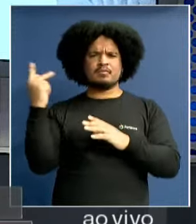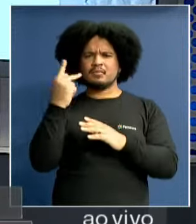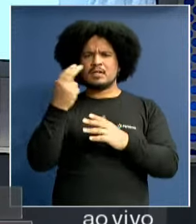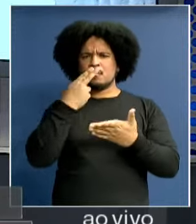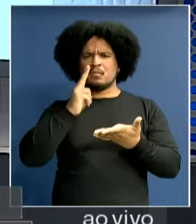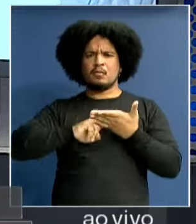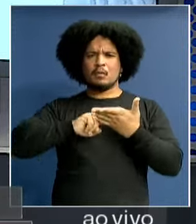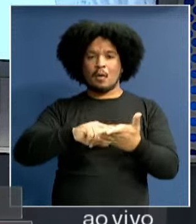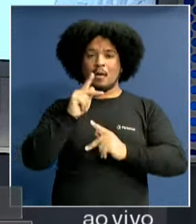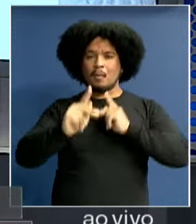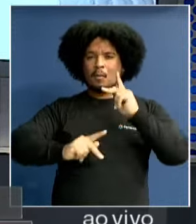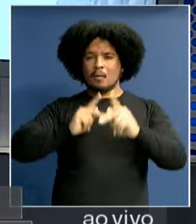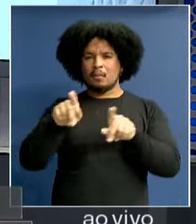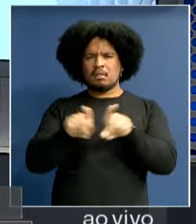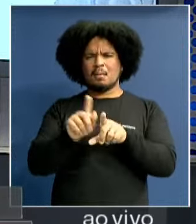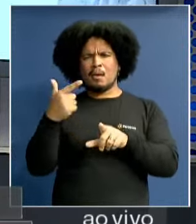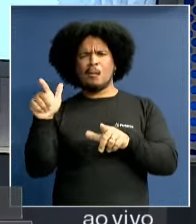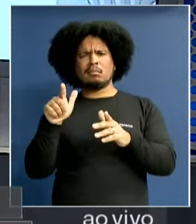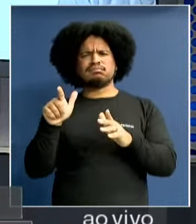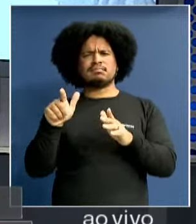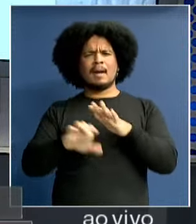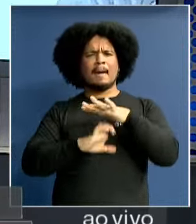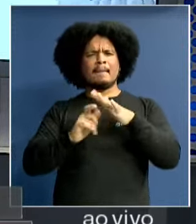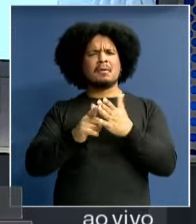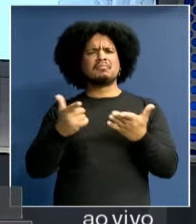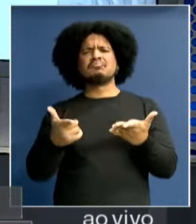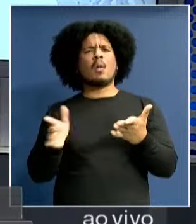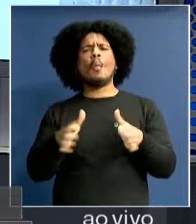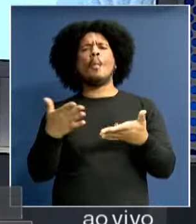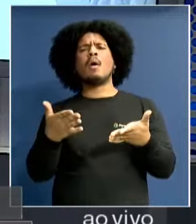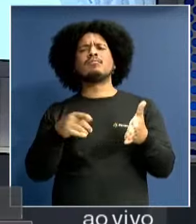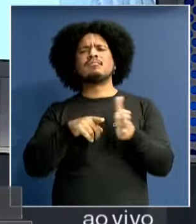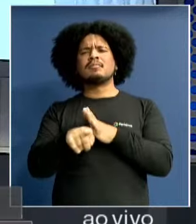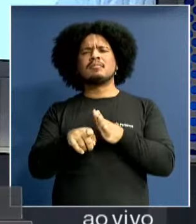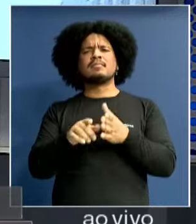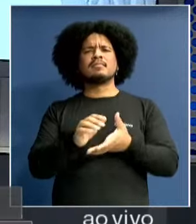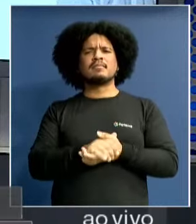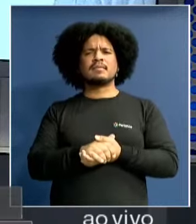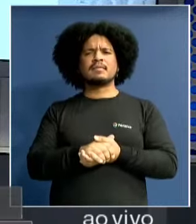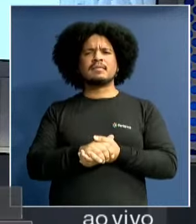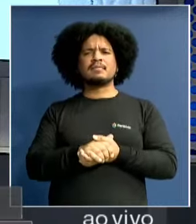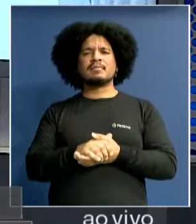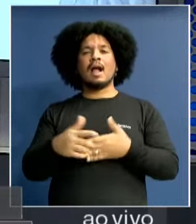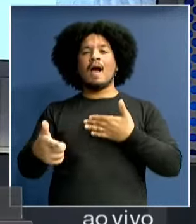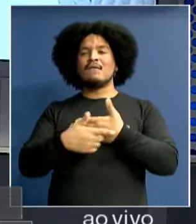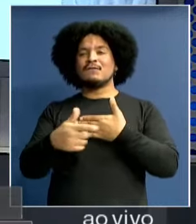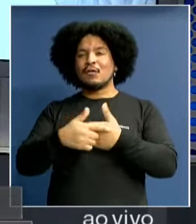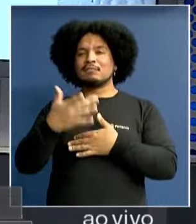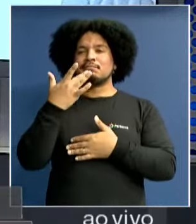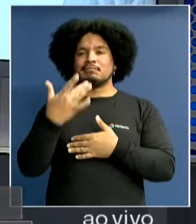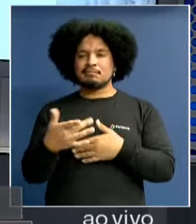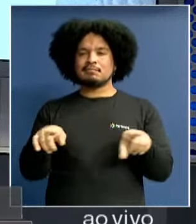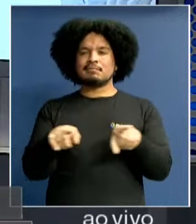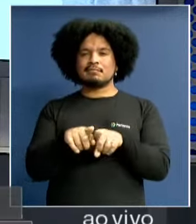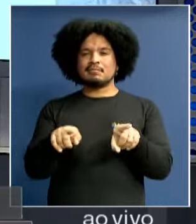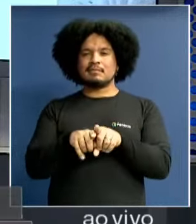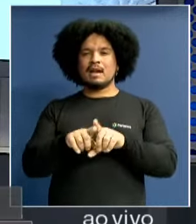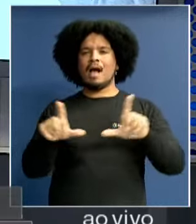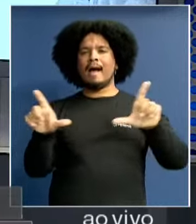Povo, né? O outro jornal, qual era, Serginho? Que também fazia parte, Folha da Tarde também, a